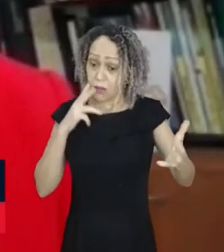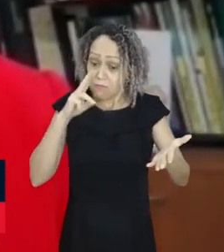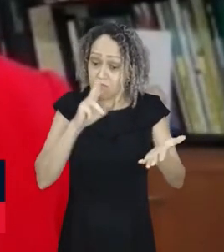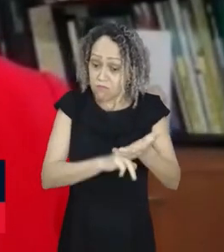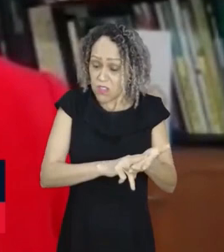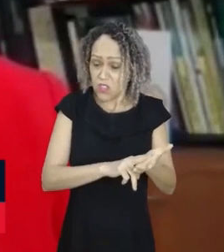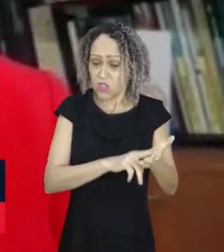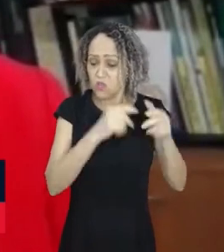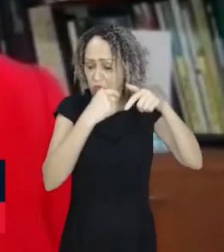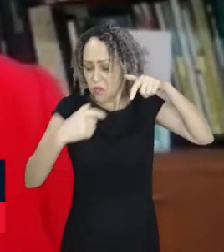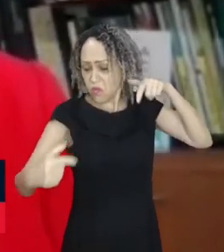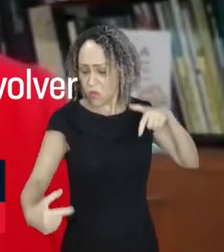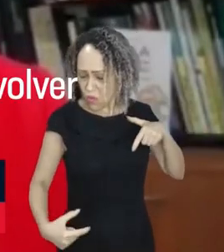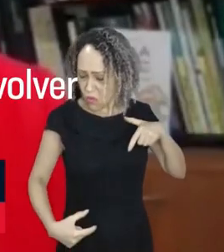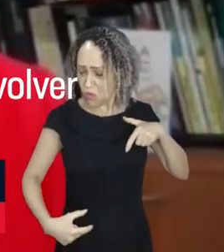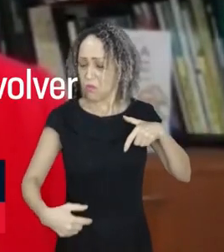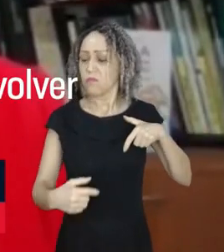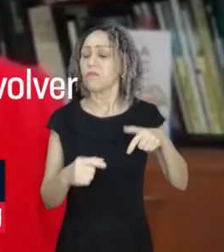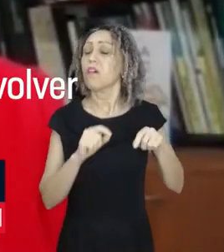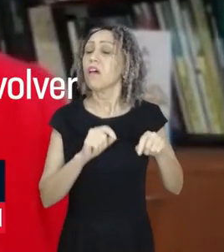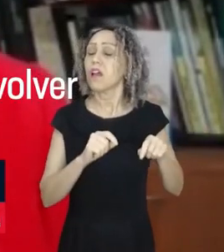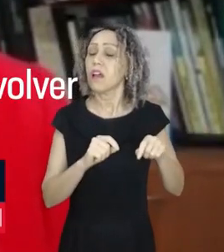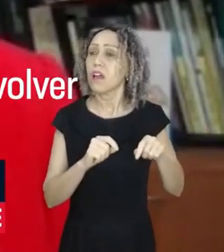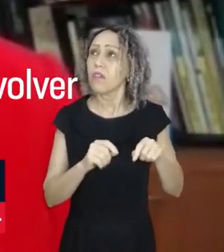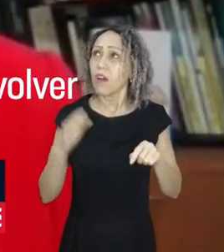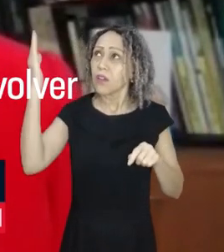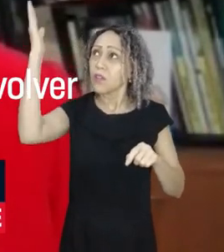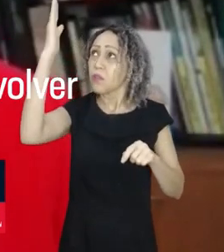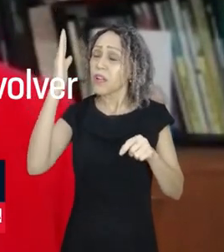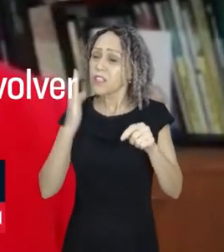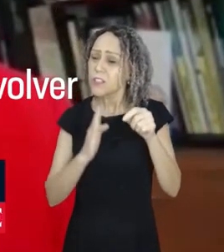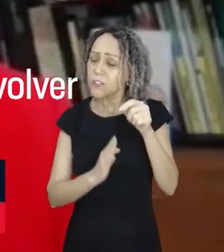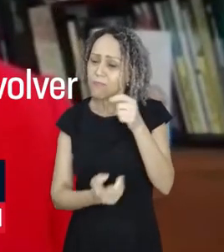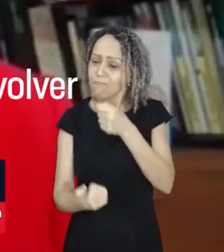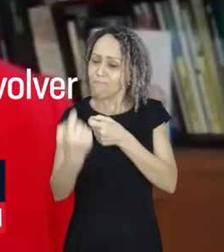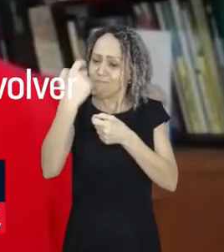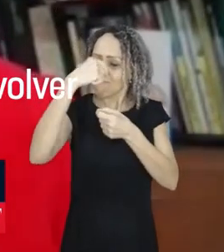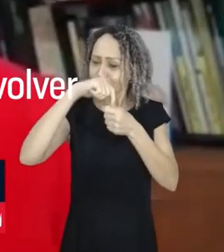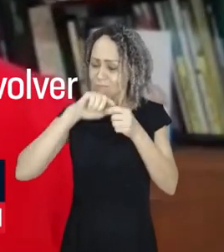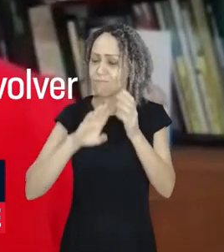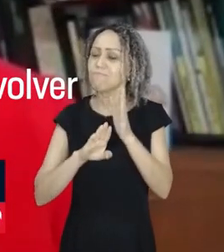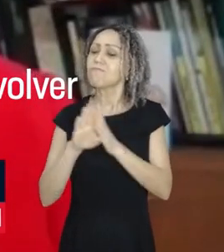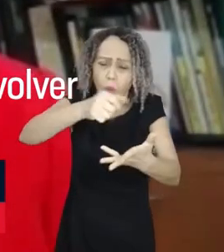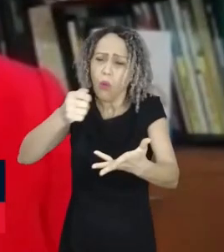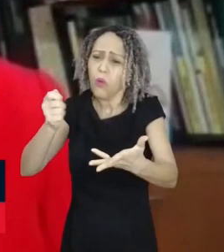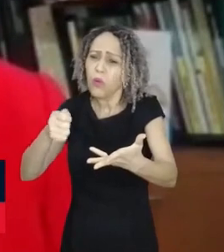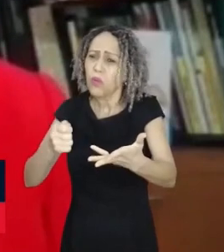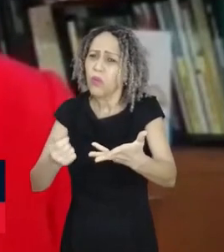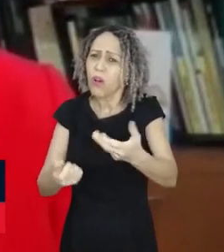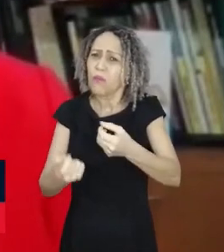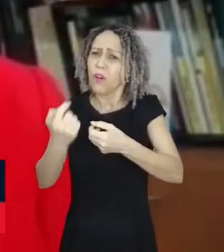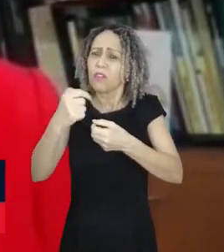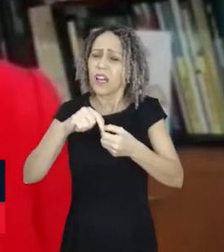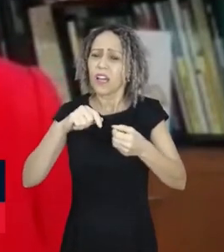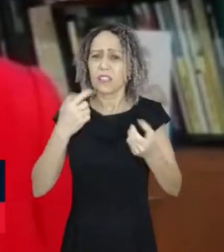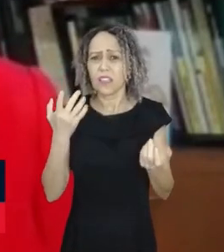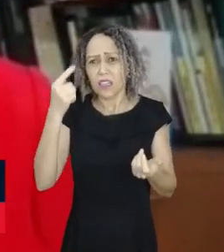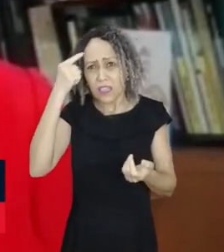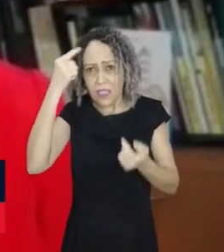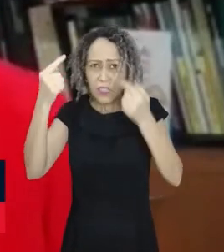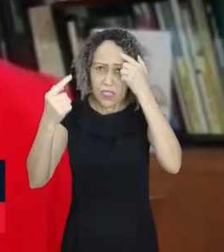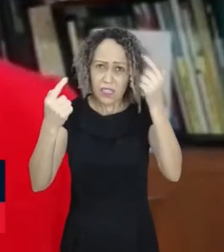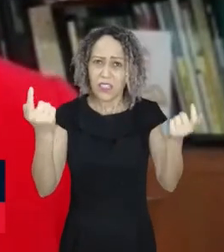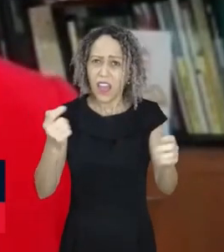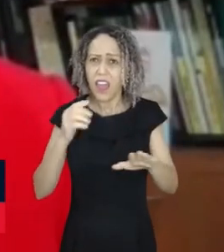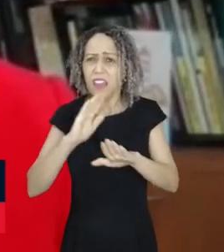o Brasil nessa rota, vai fazer com que a gente possa desenvolver as nossas potencialidades, que é na multipolaridade,